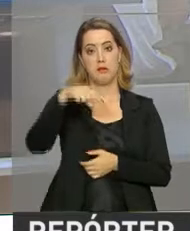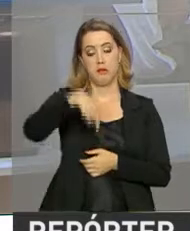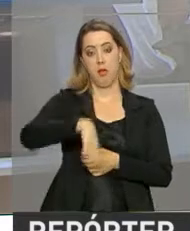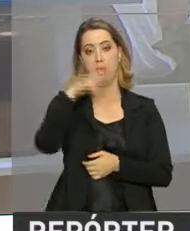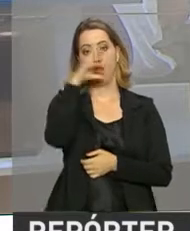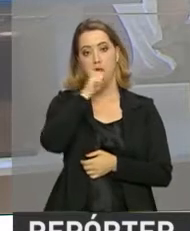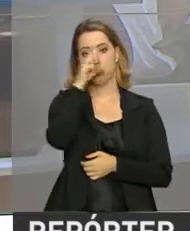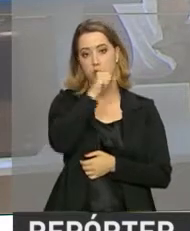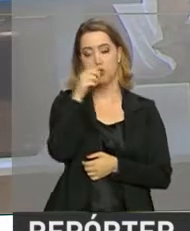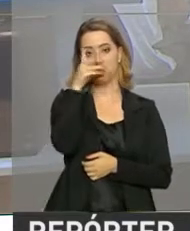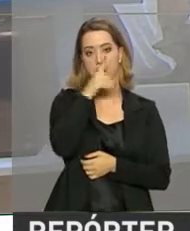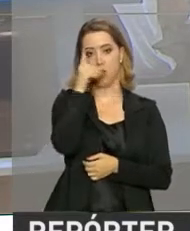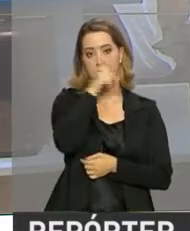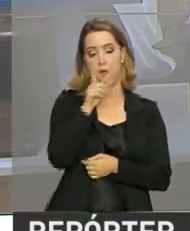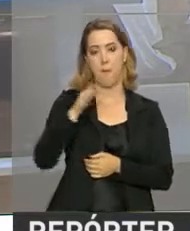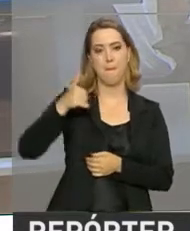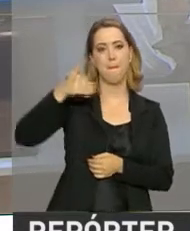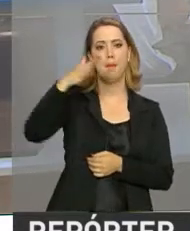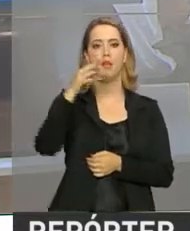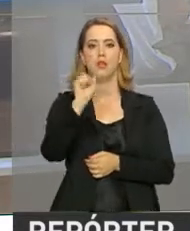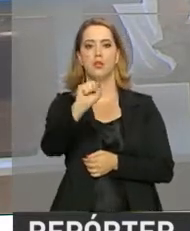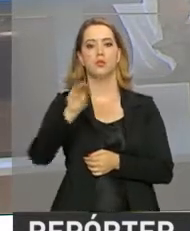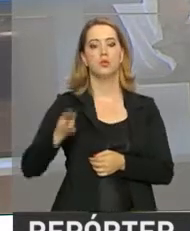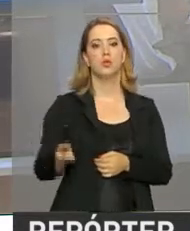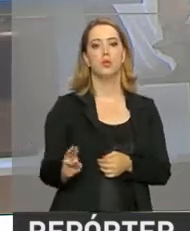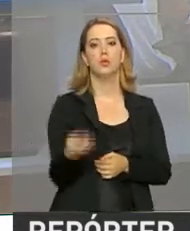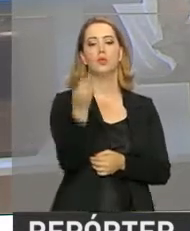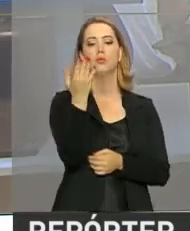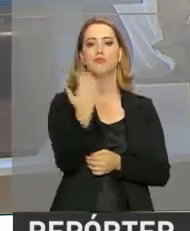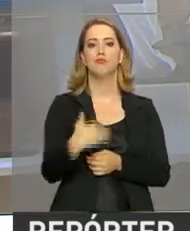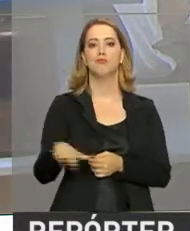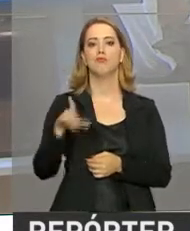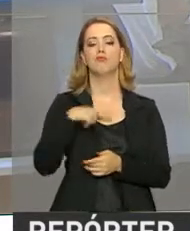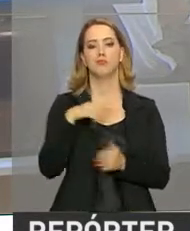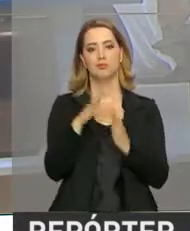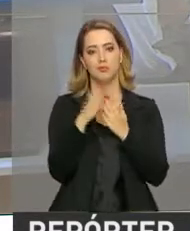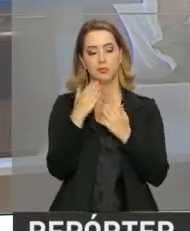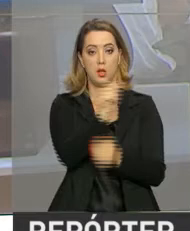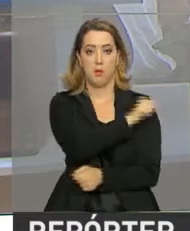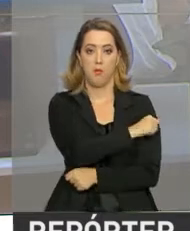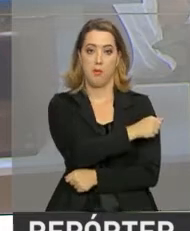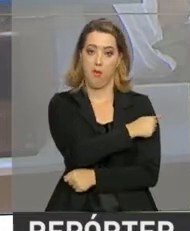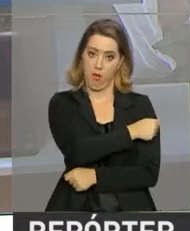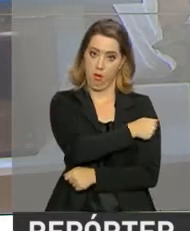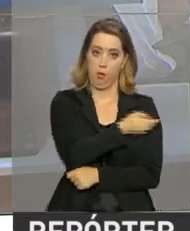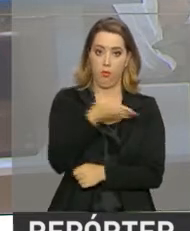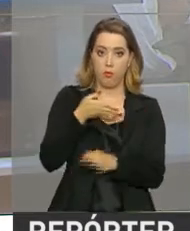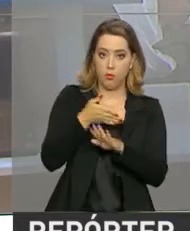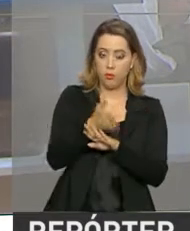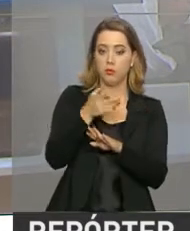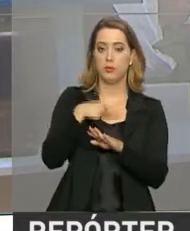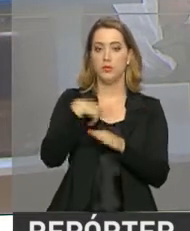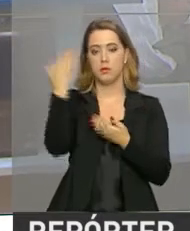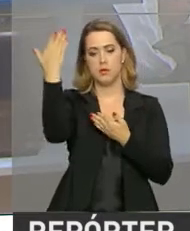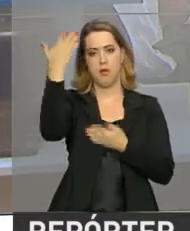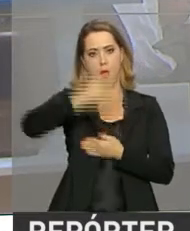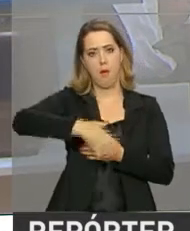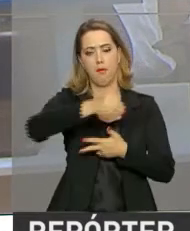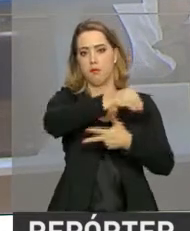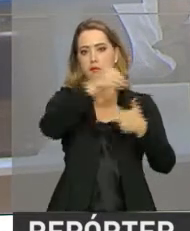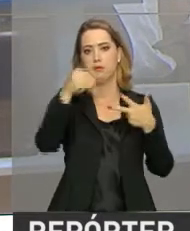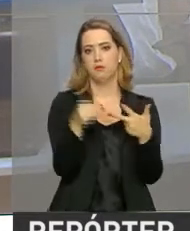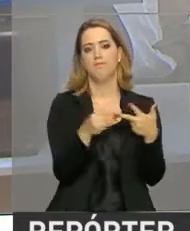semana mais de oito milhões e meio de estudantes estão inscritos para fazer as provas do exame nacional do ensino médio enem os alunos